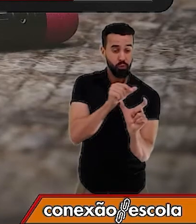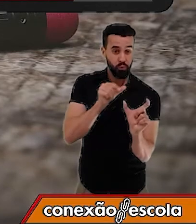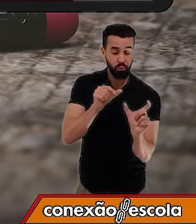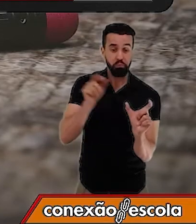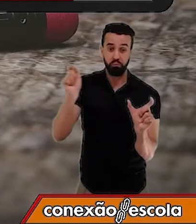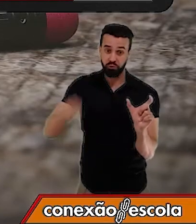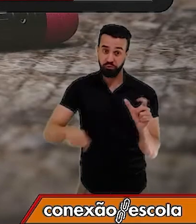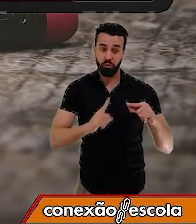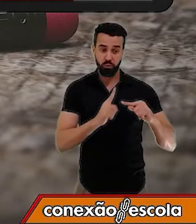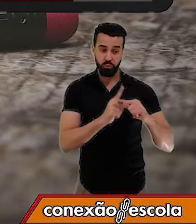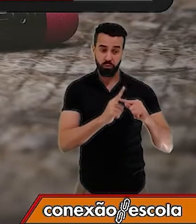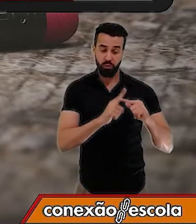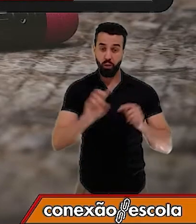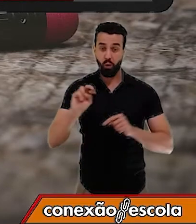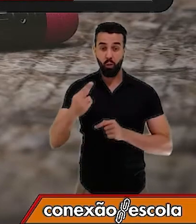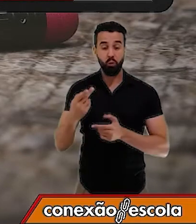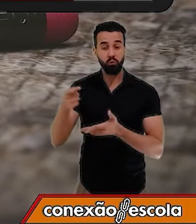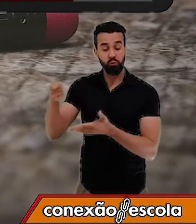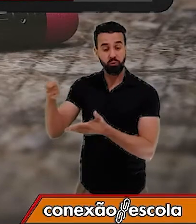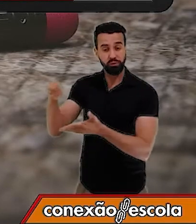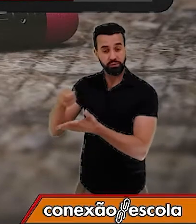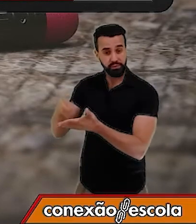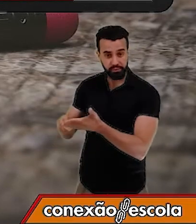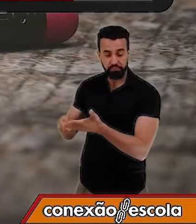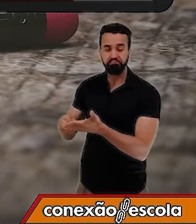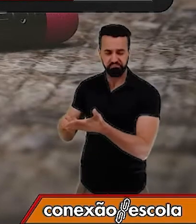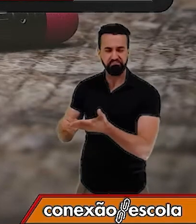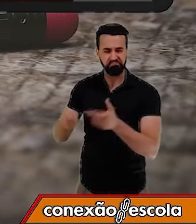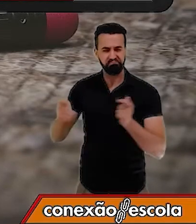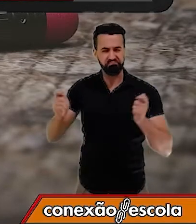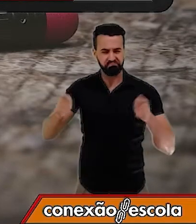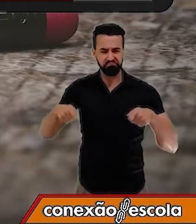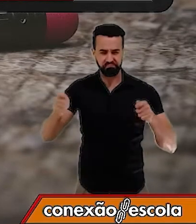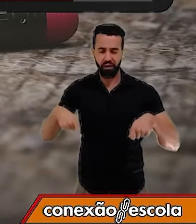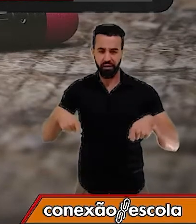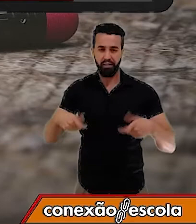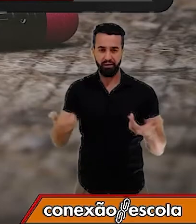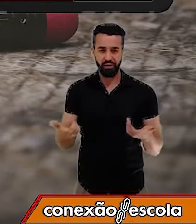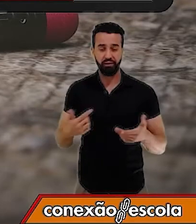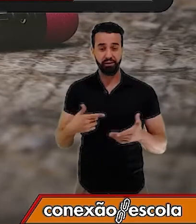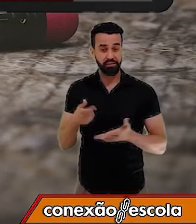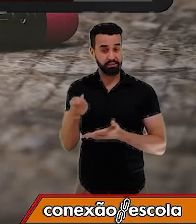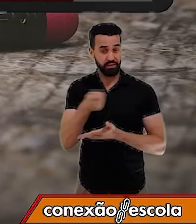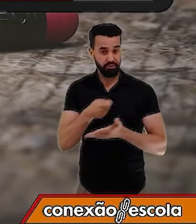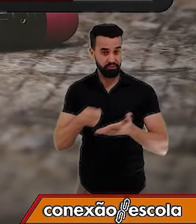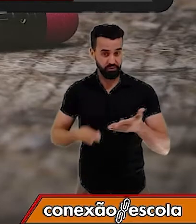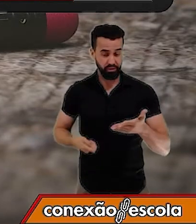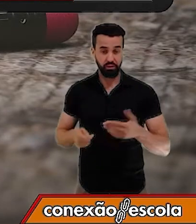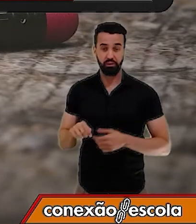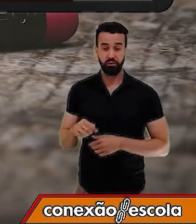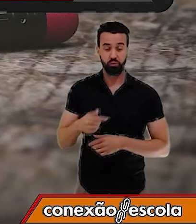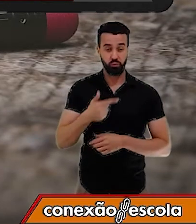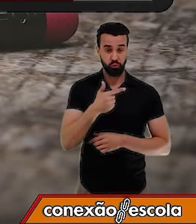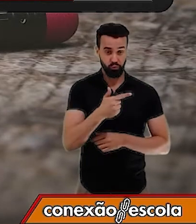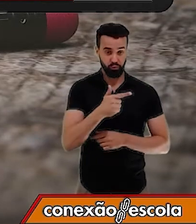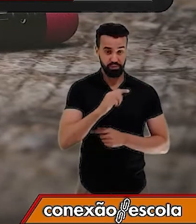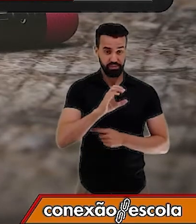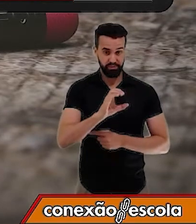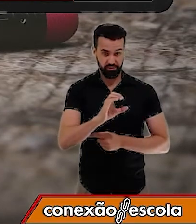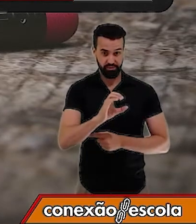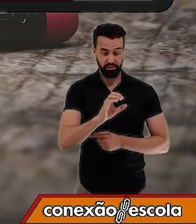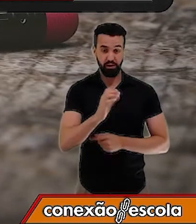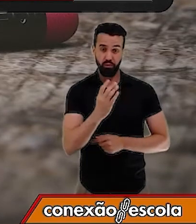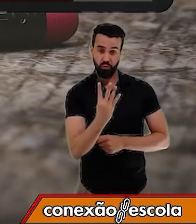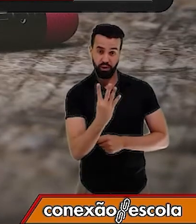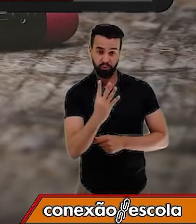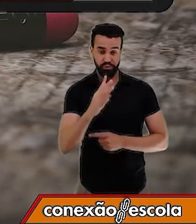ou através da escrita. Nesse caso, se eu escrever, vai ficar 2 centenas,